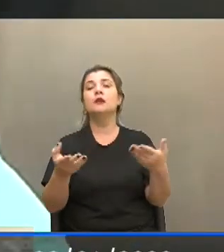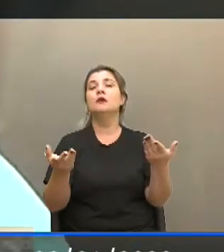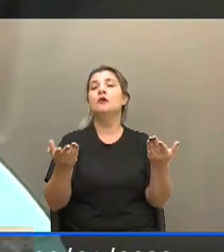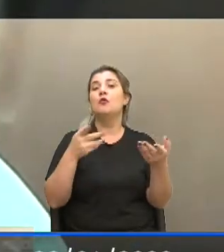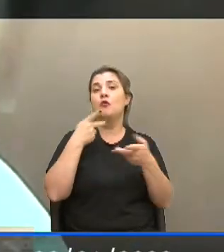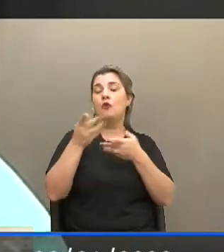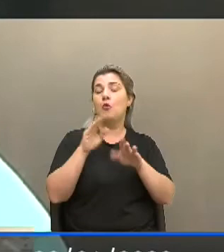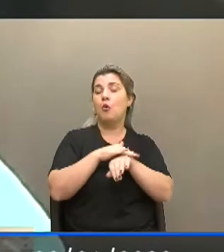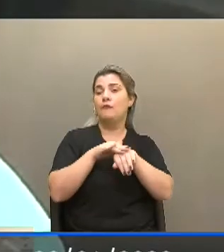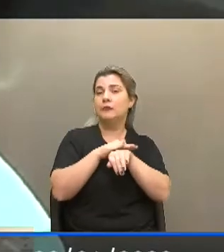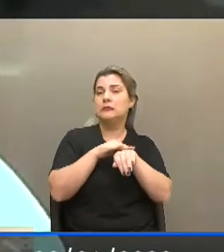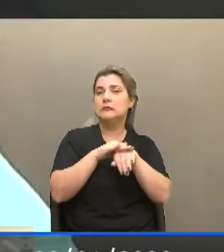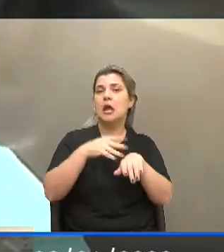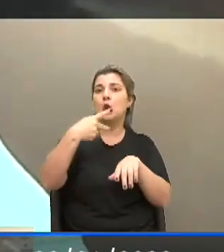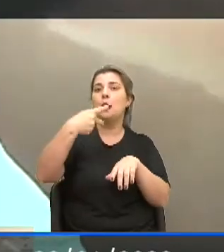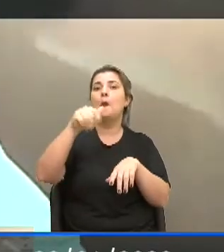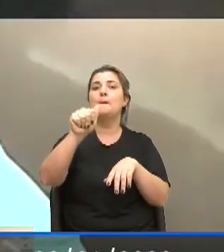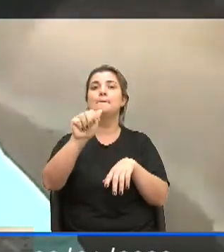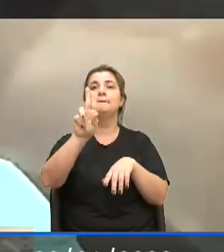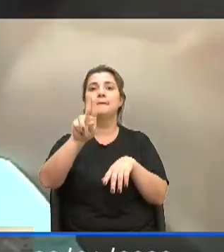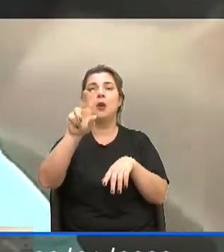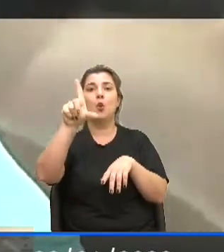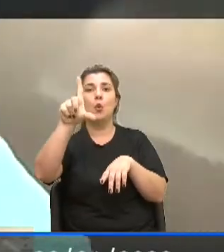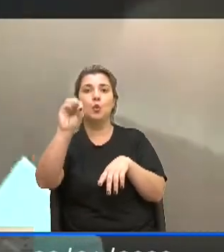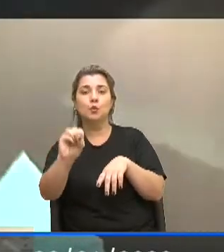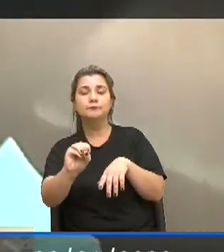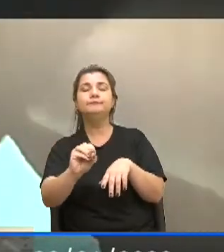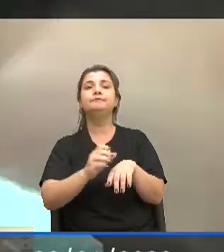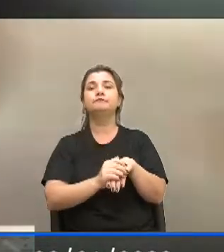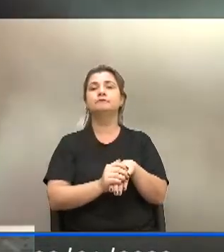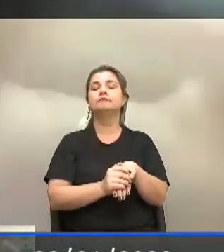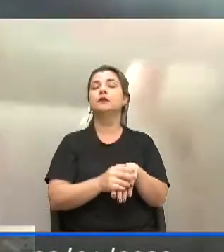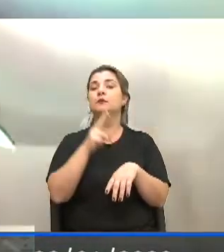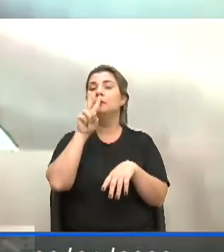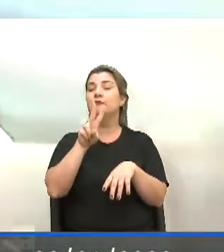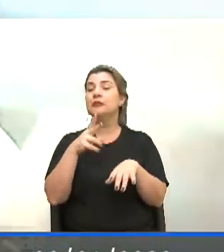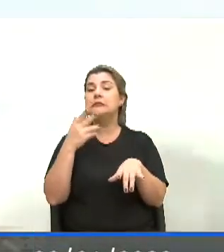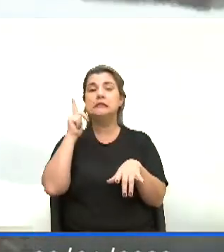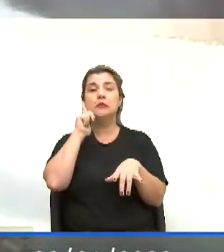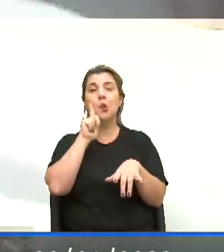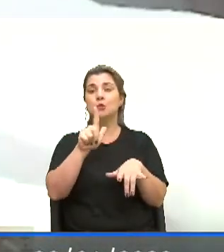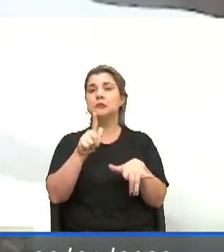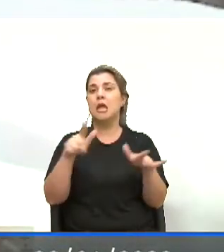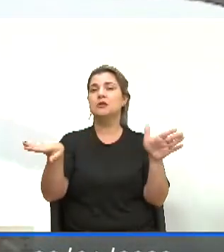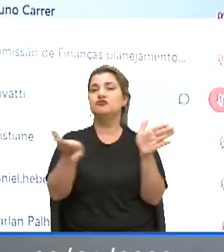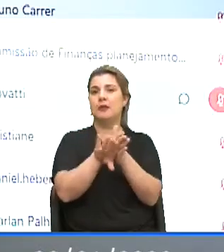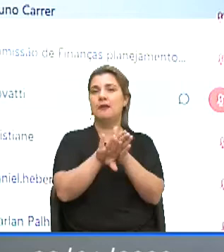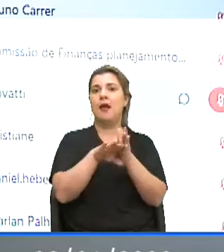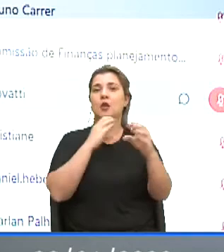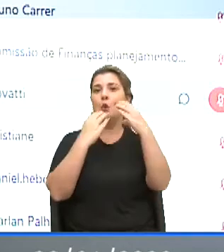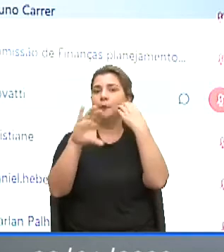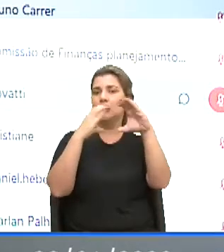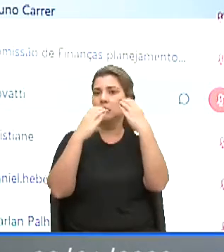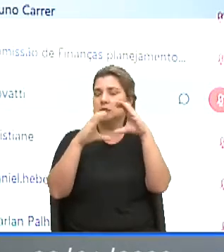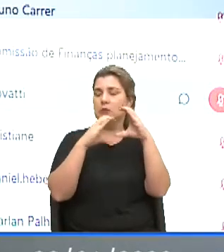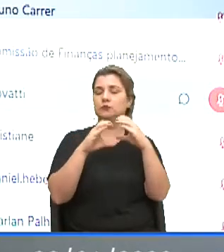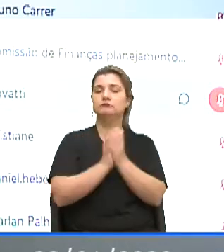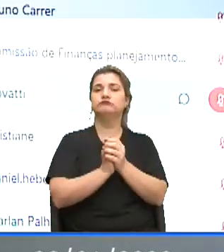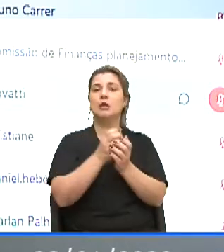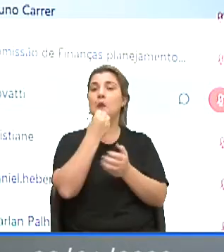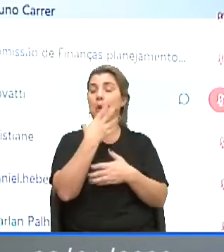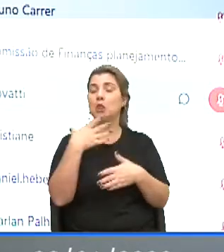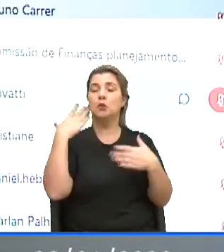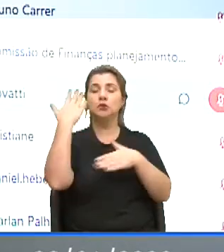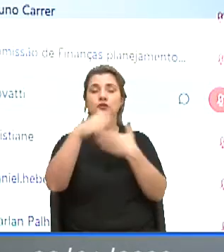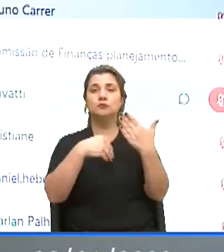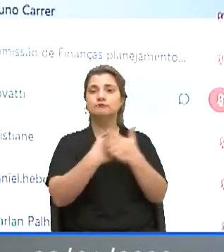ver se, Paulo Madeira, tenta aqui por aqui, vamos ver se chega bem a comunicação. Alô, boa noite a todos, estão me ouvindo bem? Todos